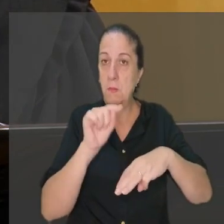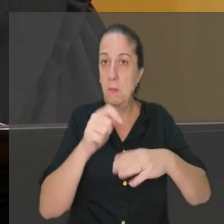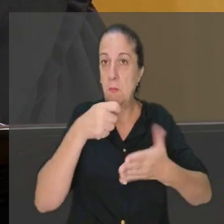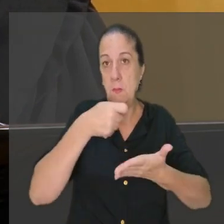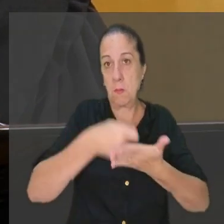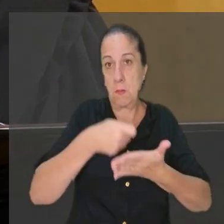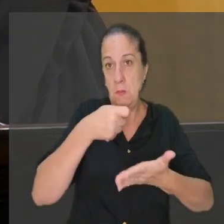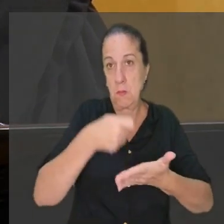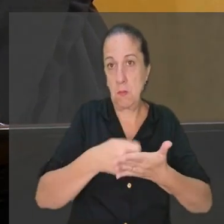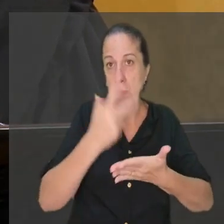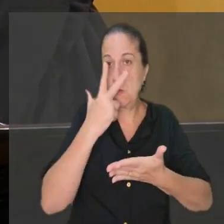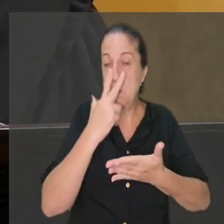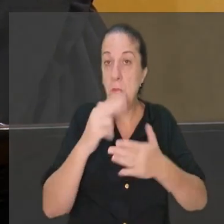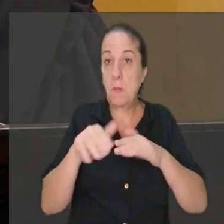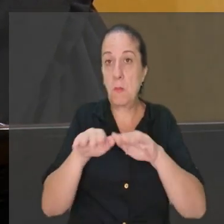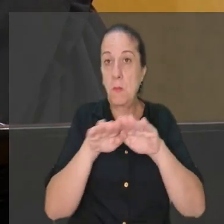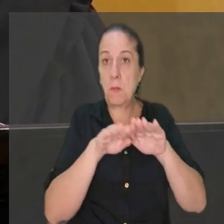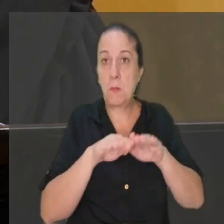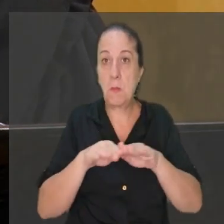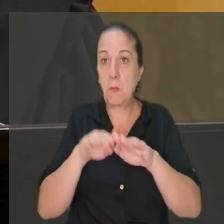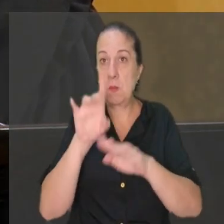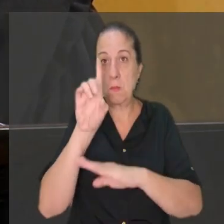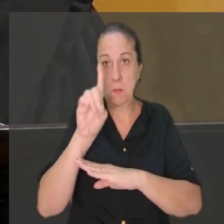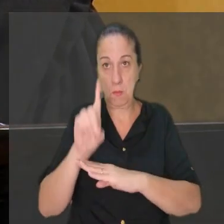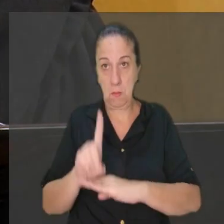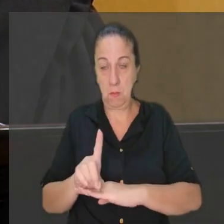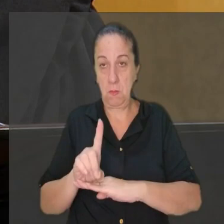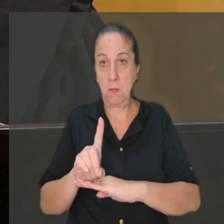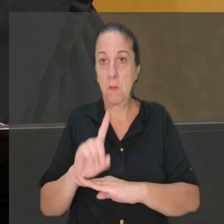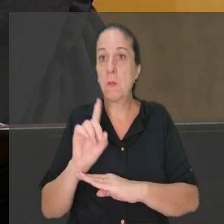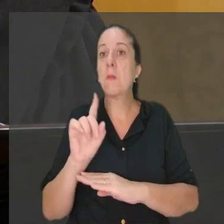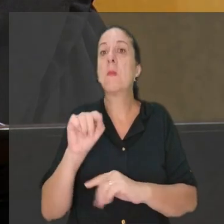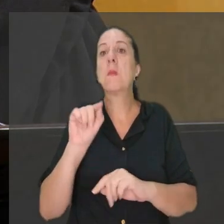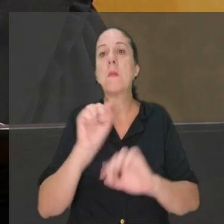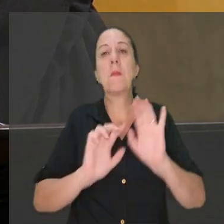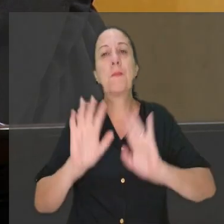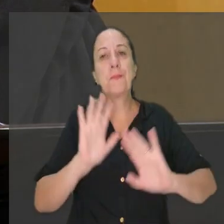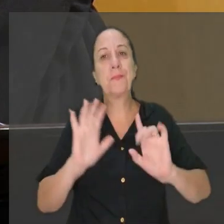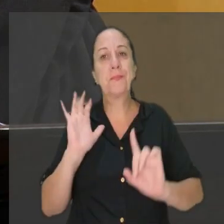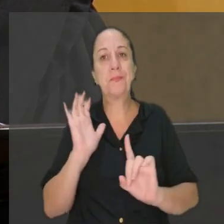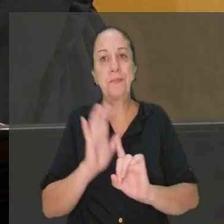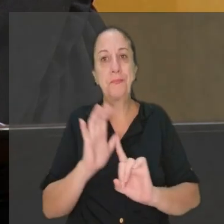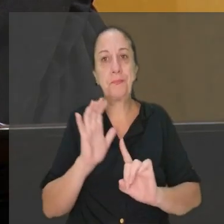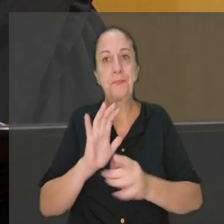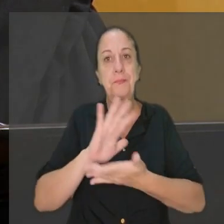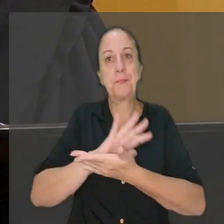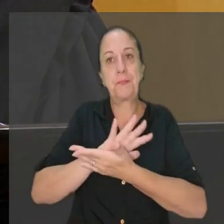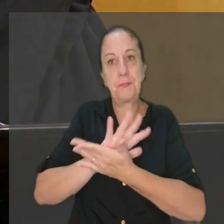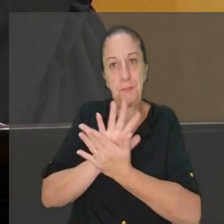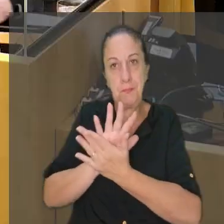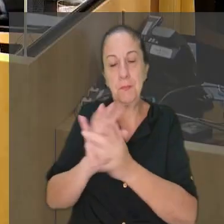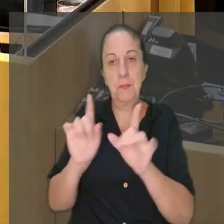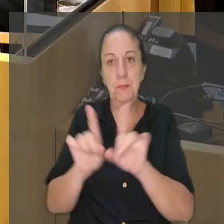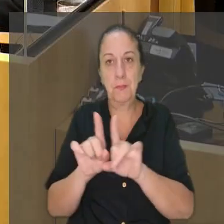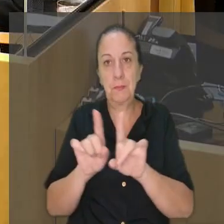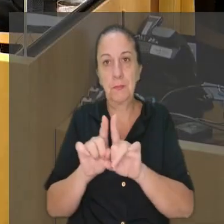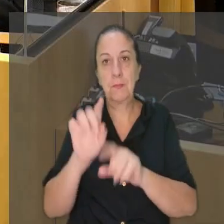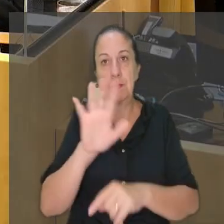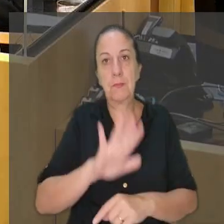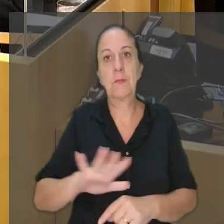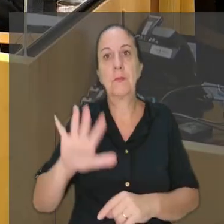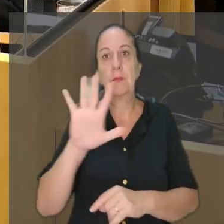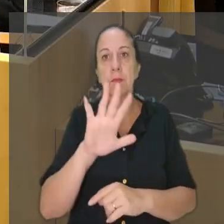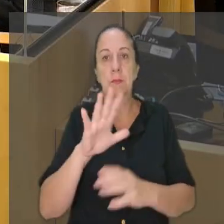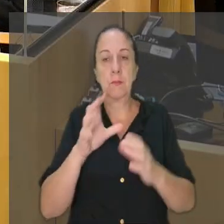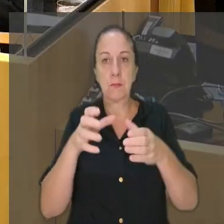a cobrança do mesmo desempenho para o empregado com deficiência configura tratamento ofensivo e discriminatório. Por